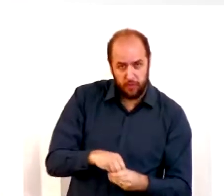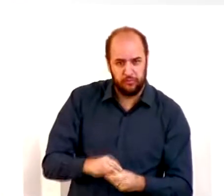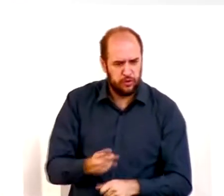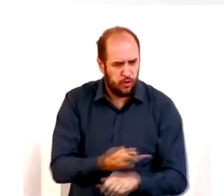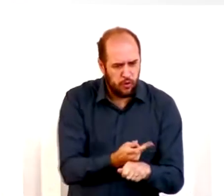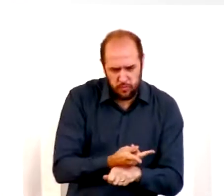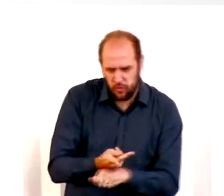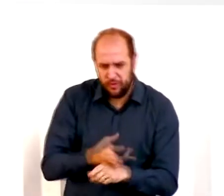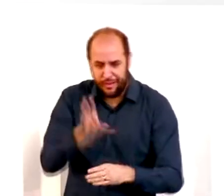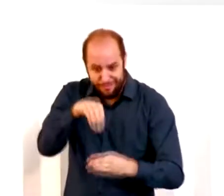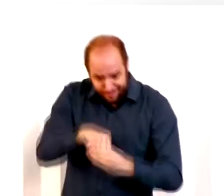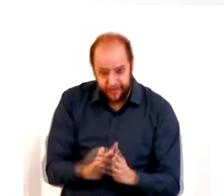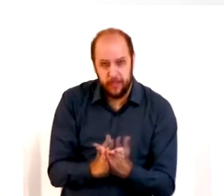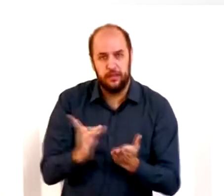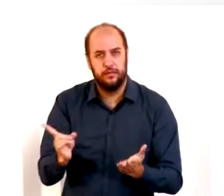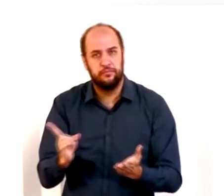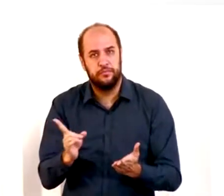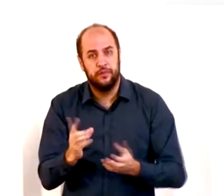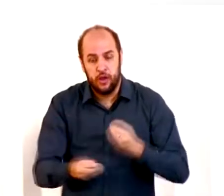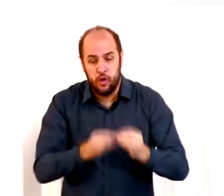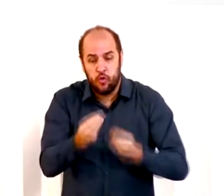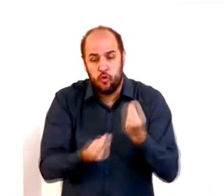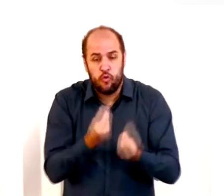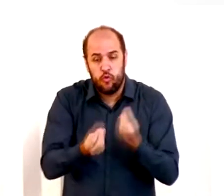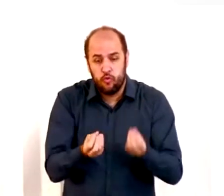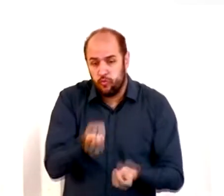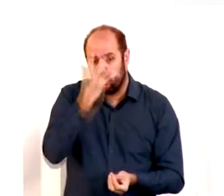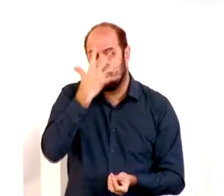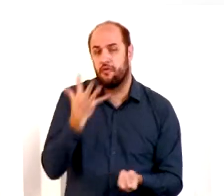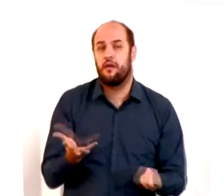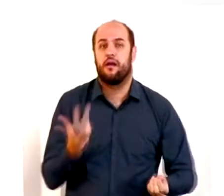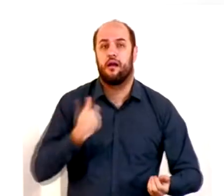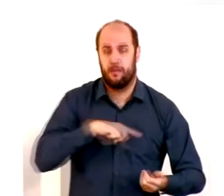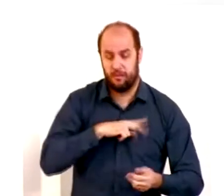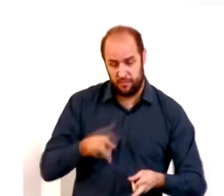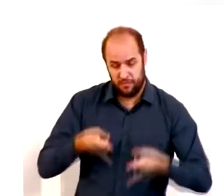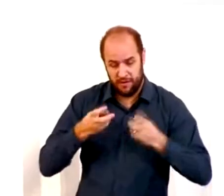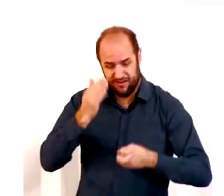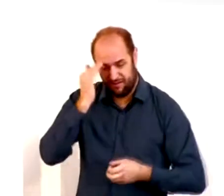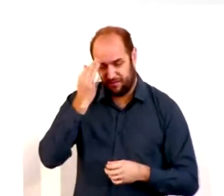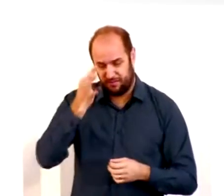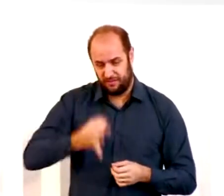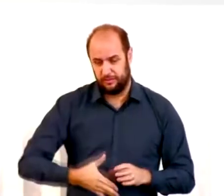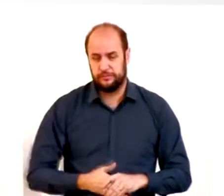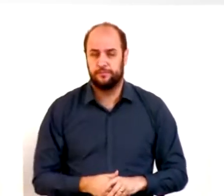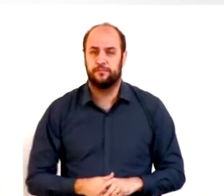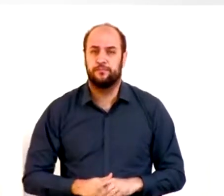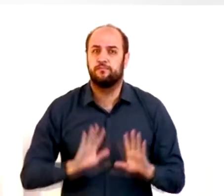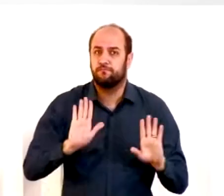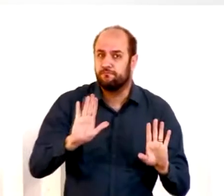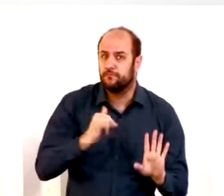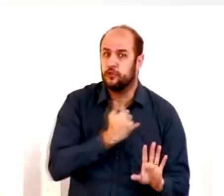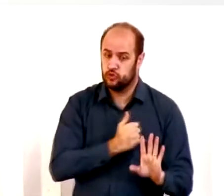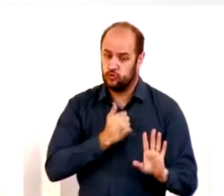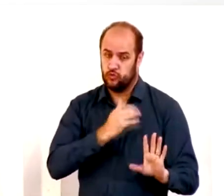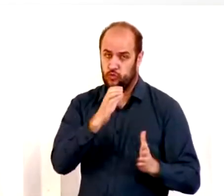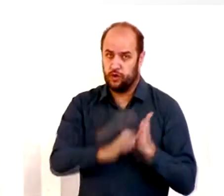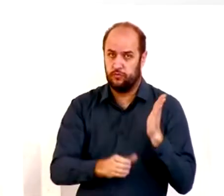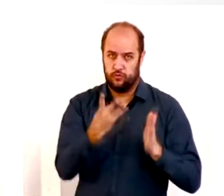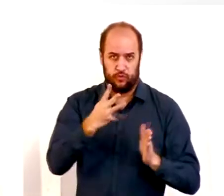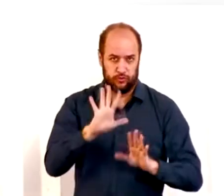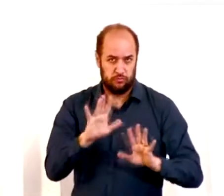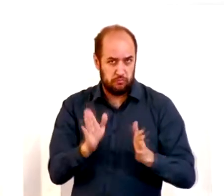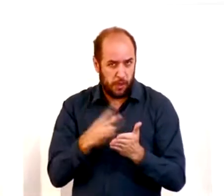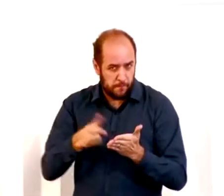textos aqui que dão uma ideia para nós, o que é essa necessidade. Nós vemos em, por exemplo, João capítulo 4, você não